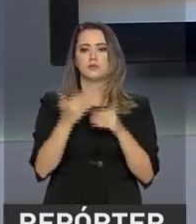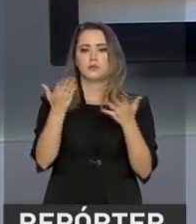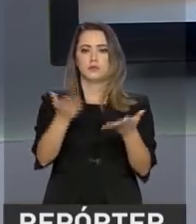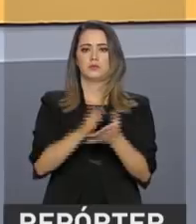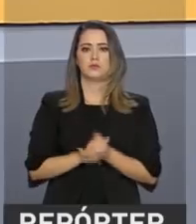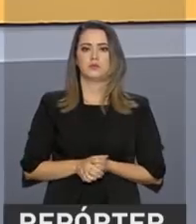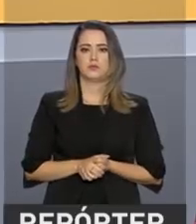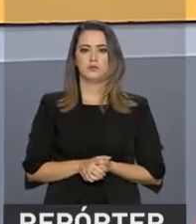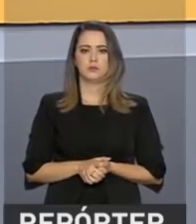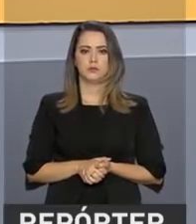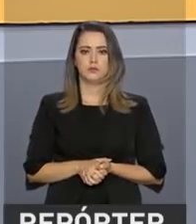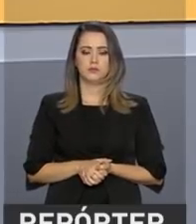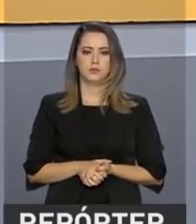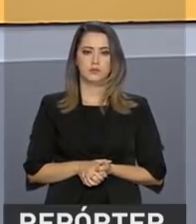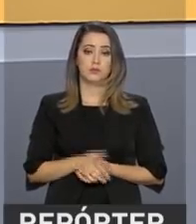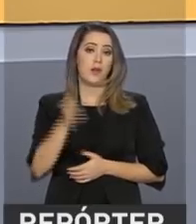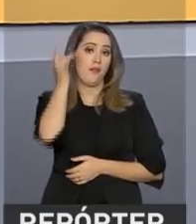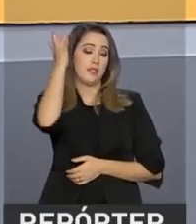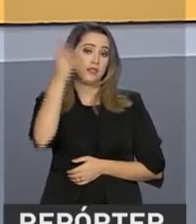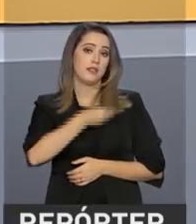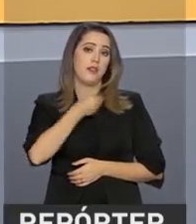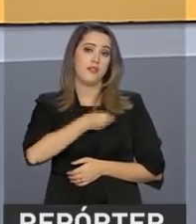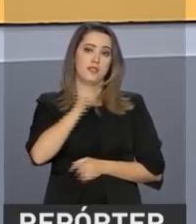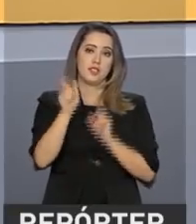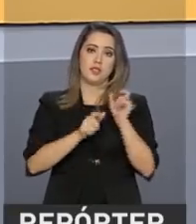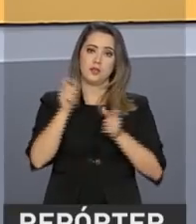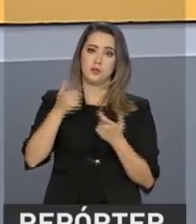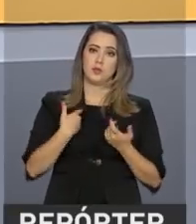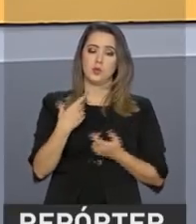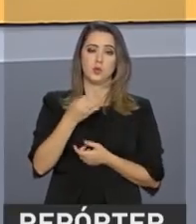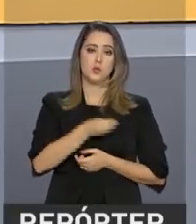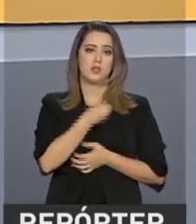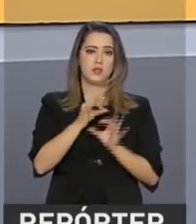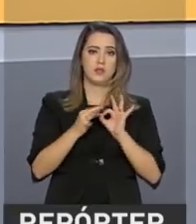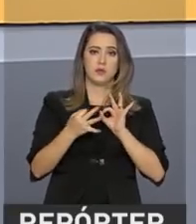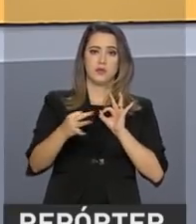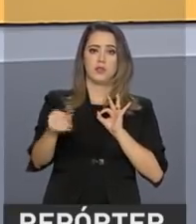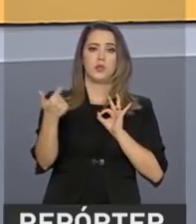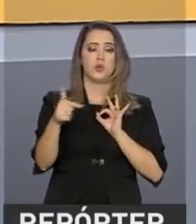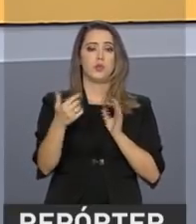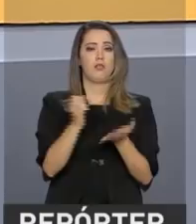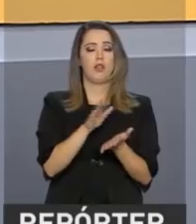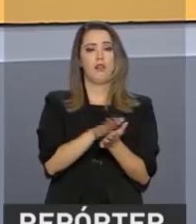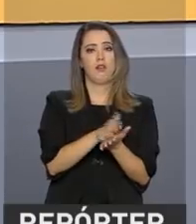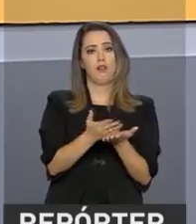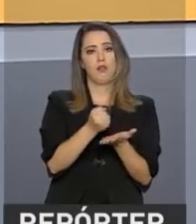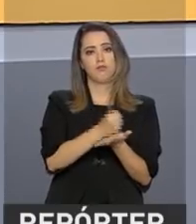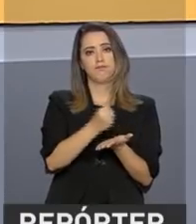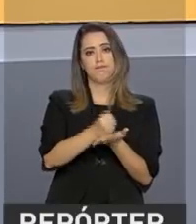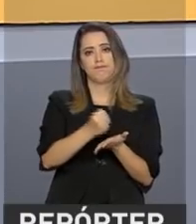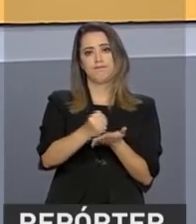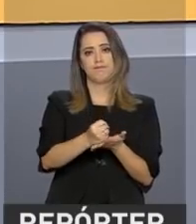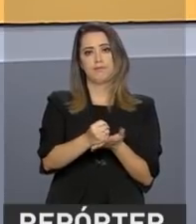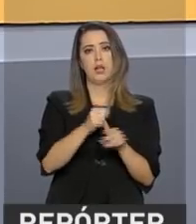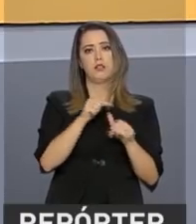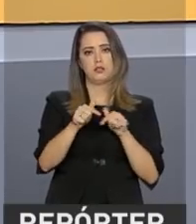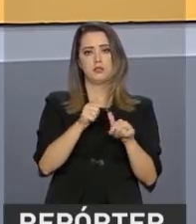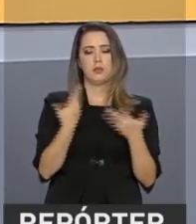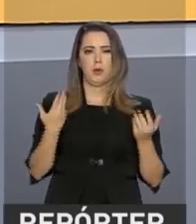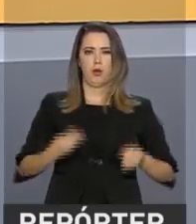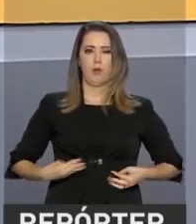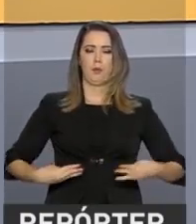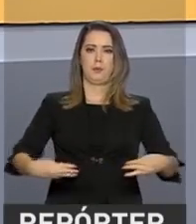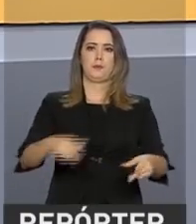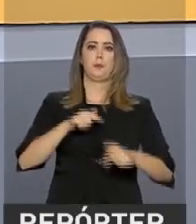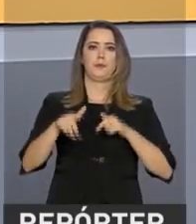você. Para facilitar a vida do trabalhador que mora longe e ainda não tem carteira de trabalho, o Ministério do Trabalho está